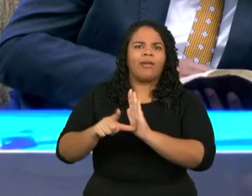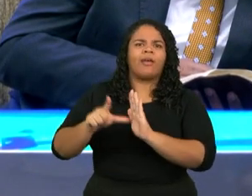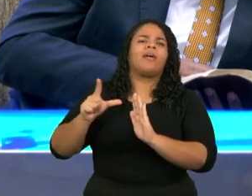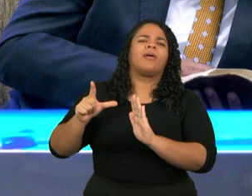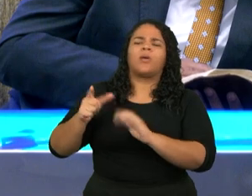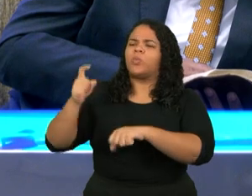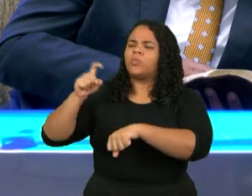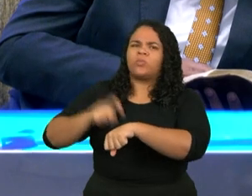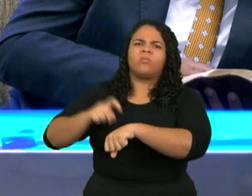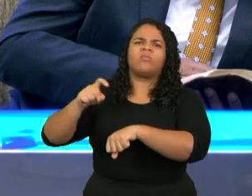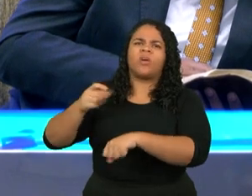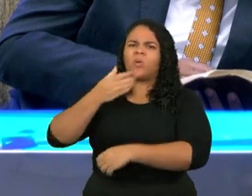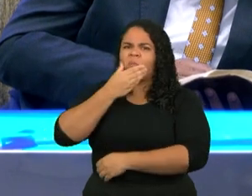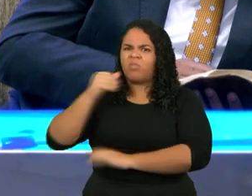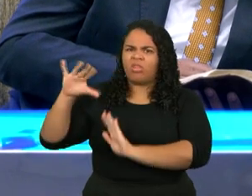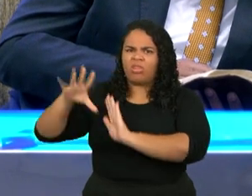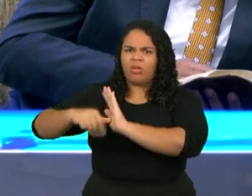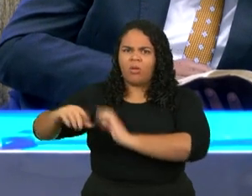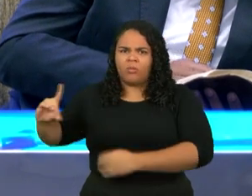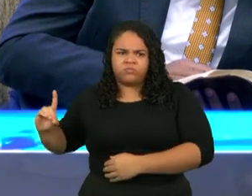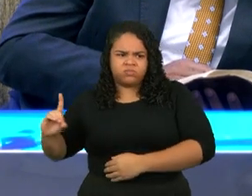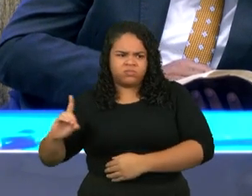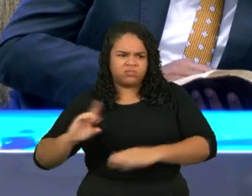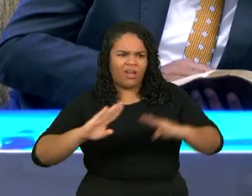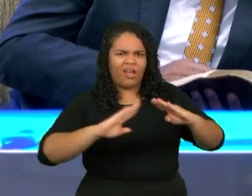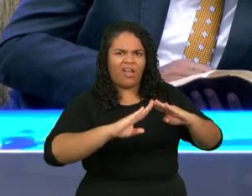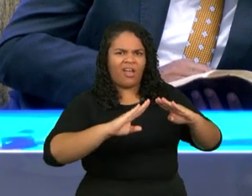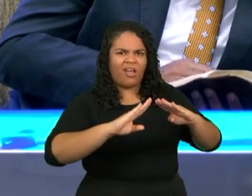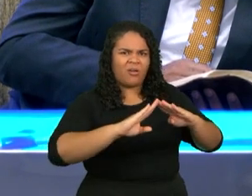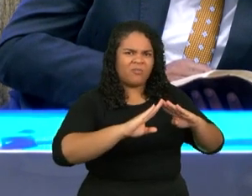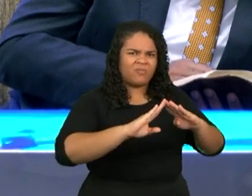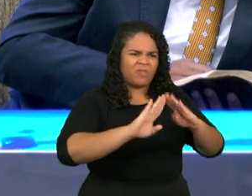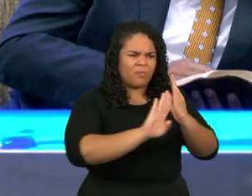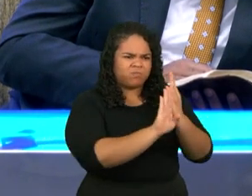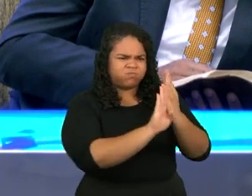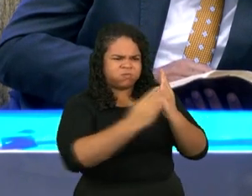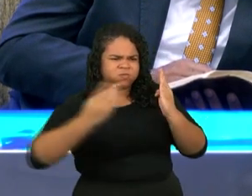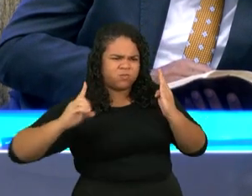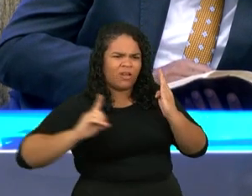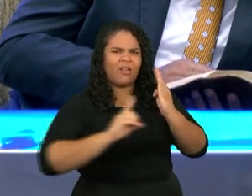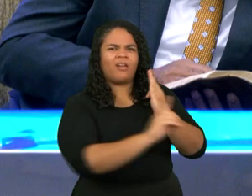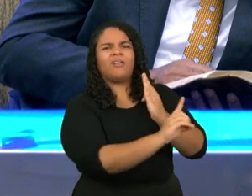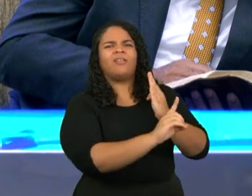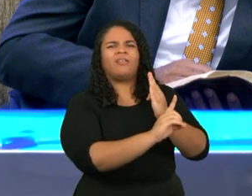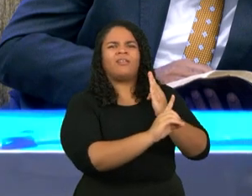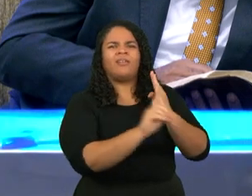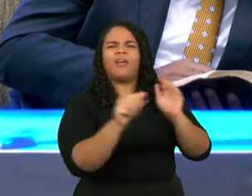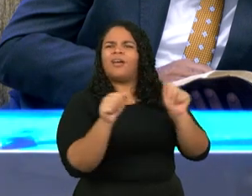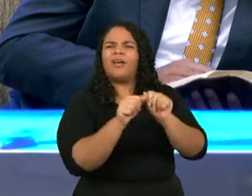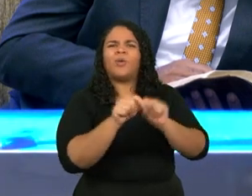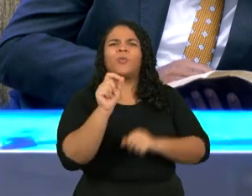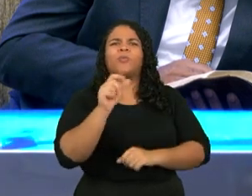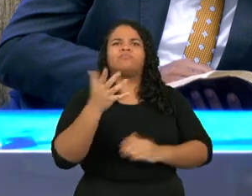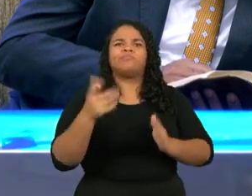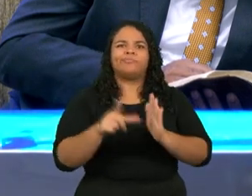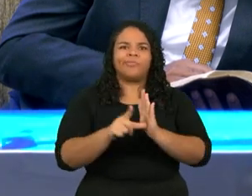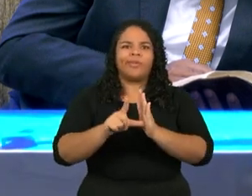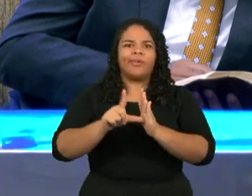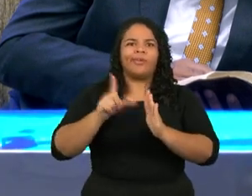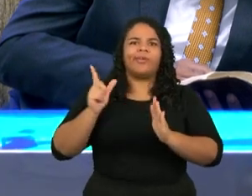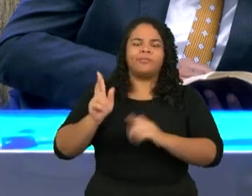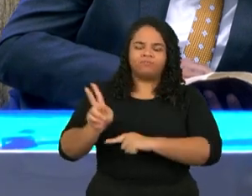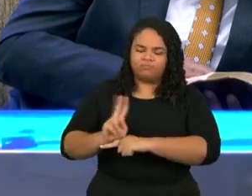ladrão vigiaria e não deixaria minar a sua